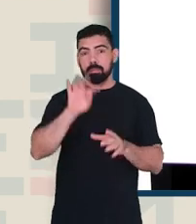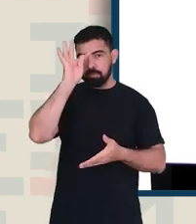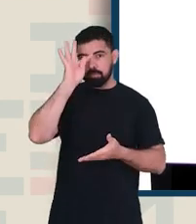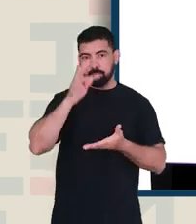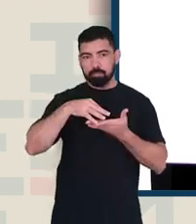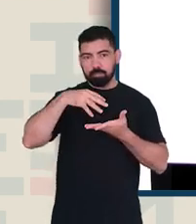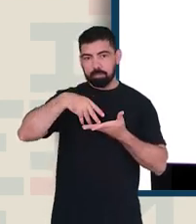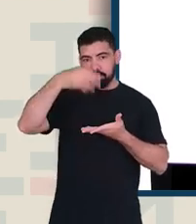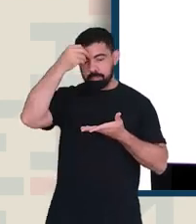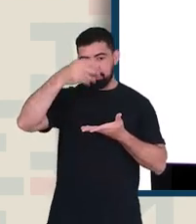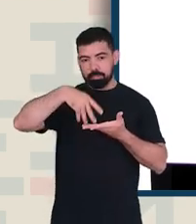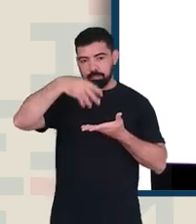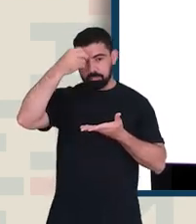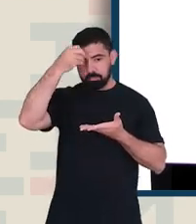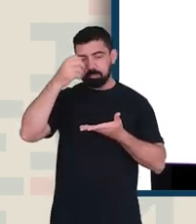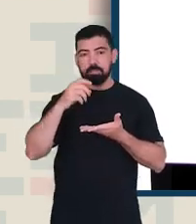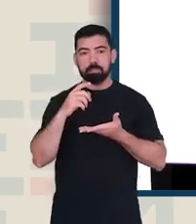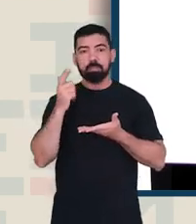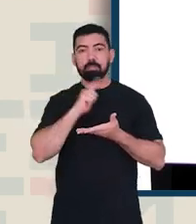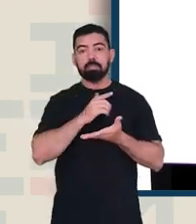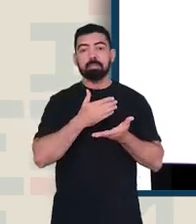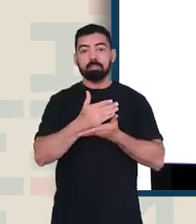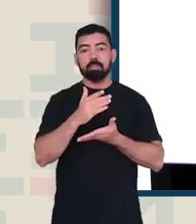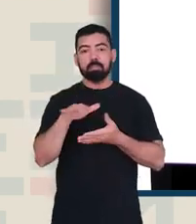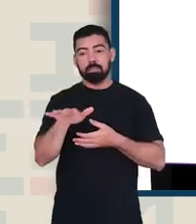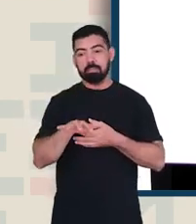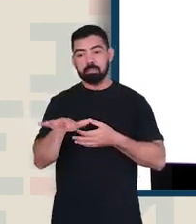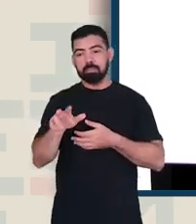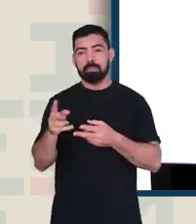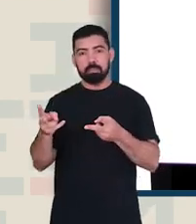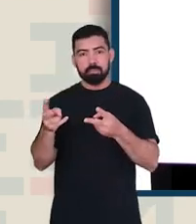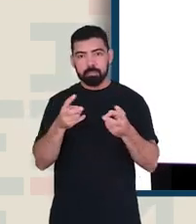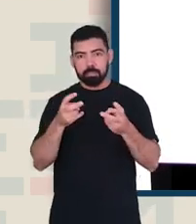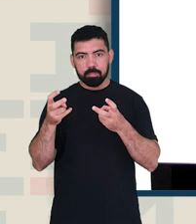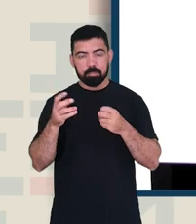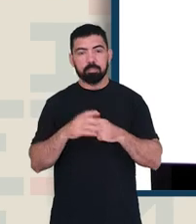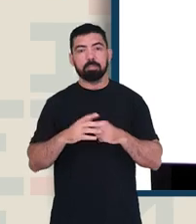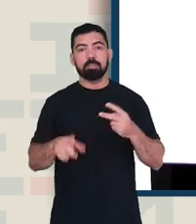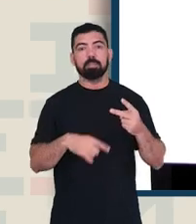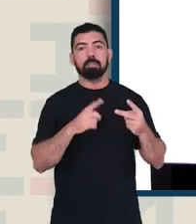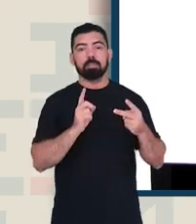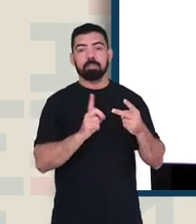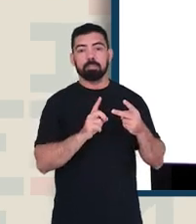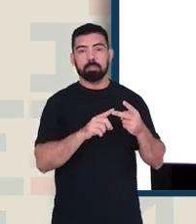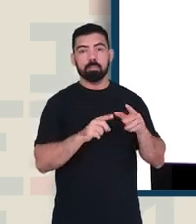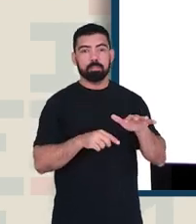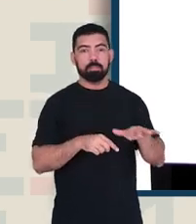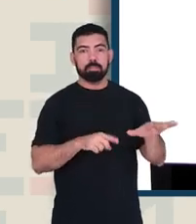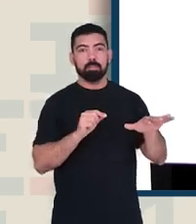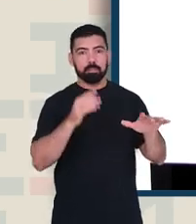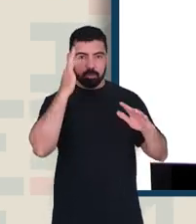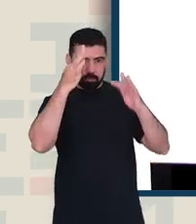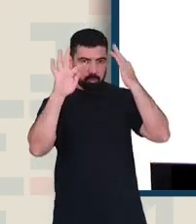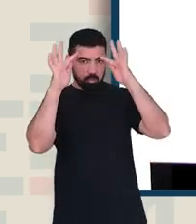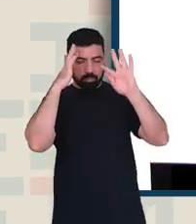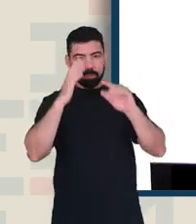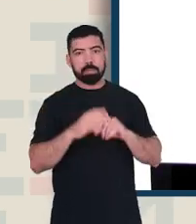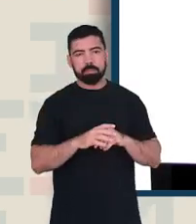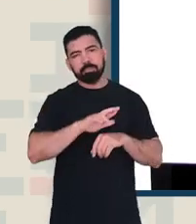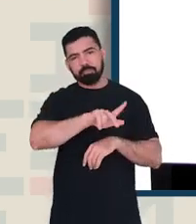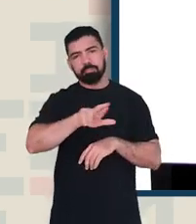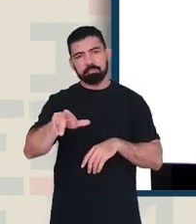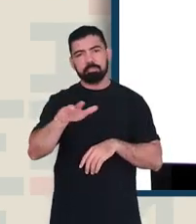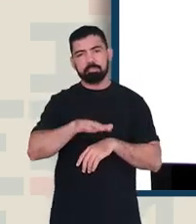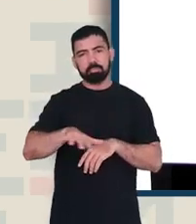teorização, aí vão para as áreas de percepção, as áreas de filosofia,